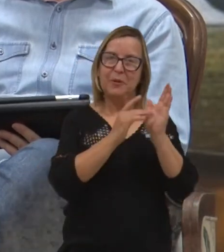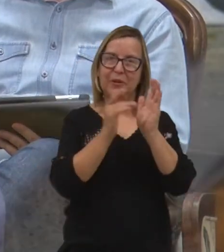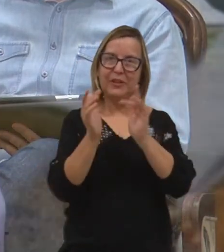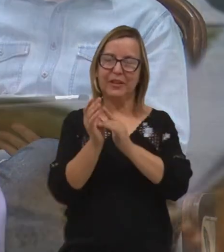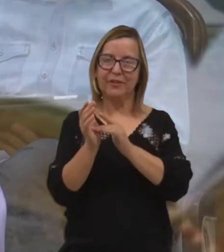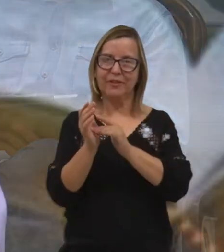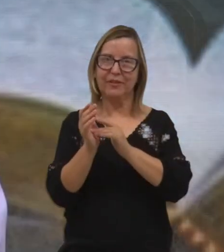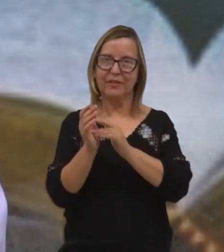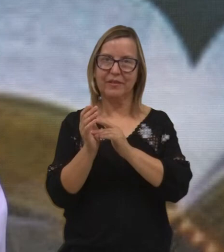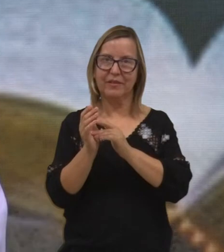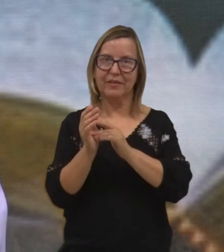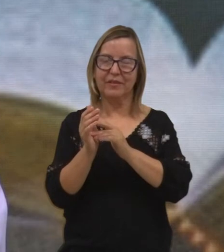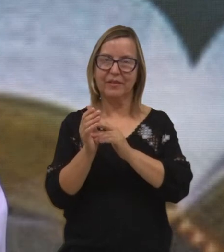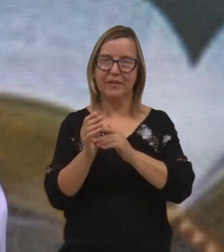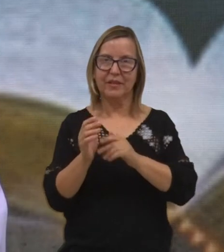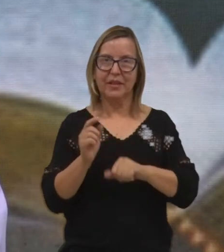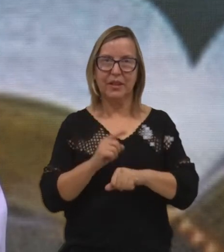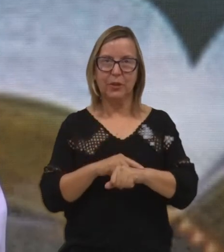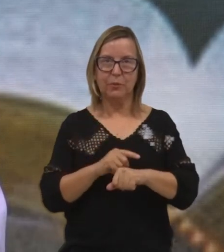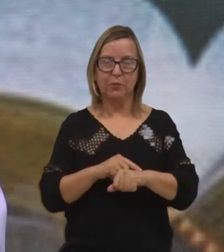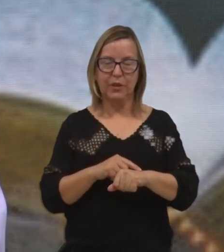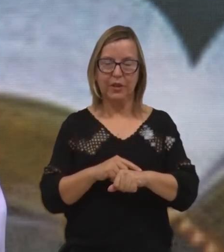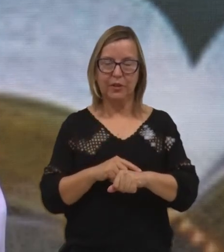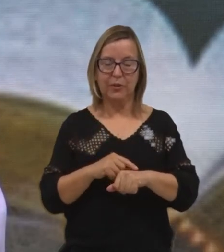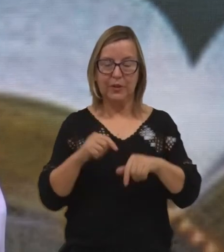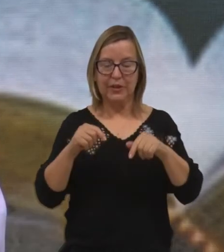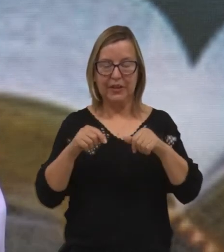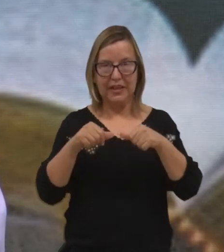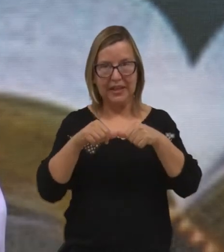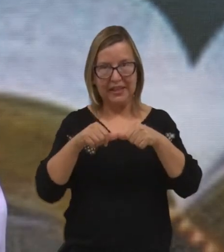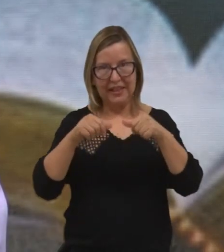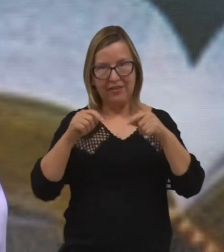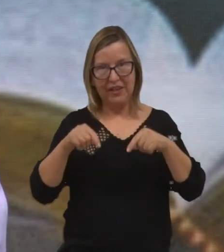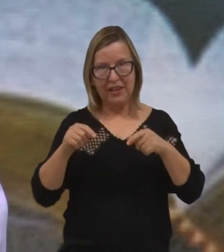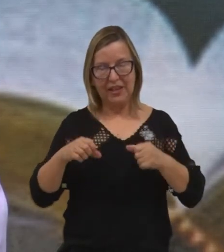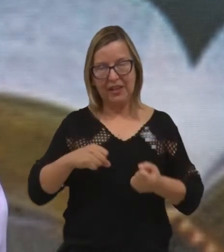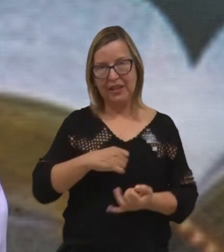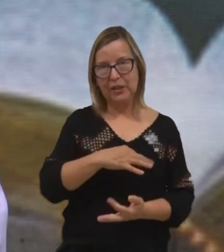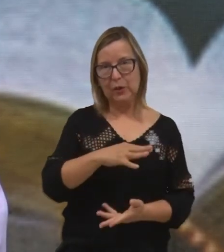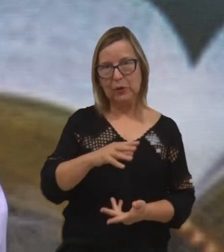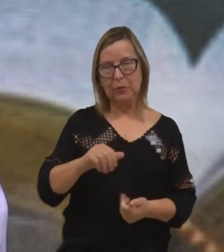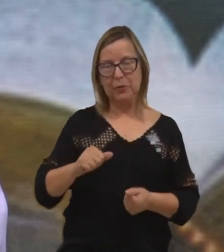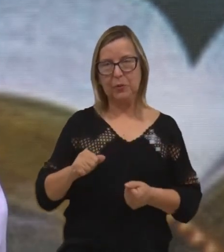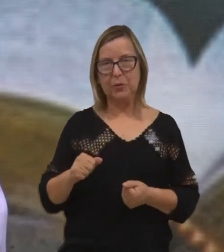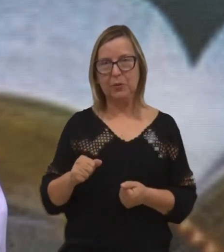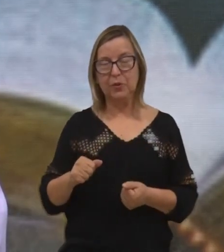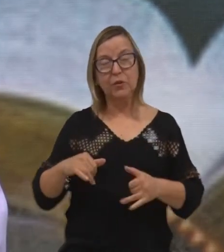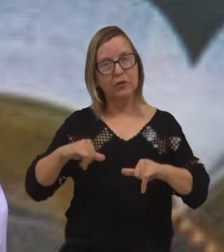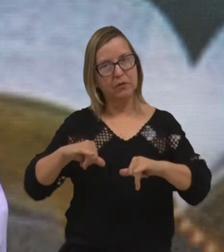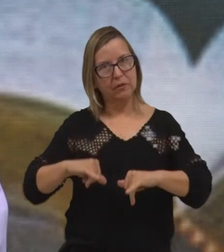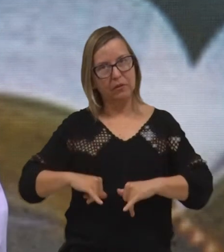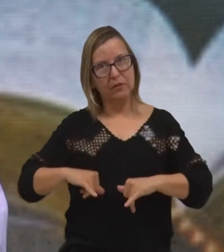estava aqui no seu ministério terreno, ele